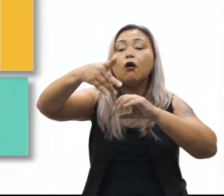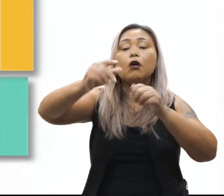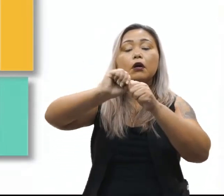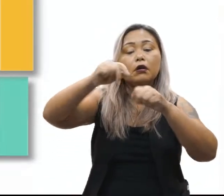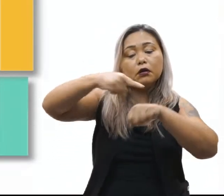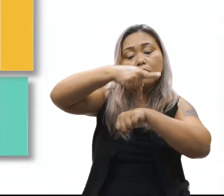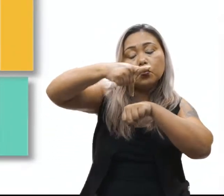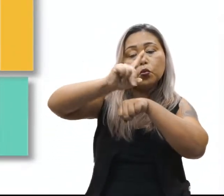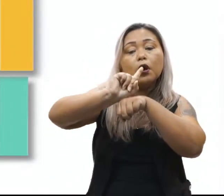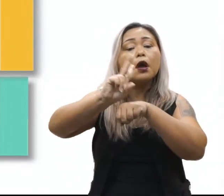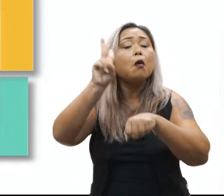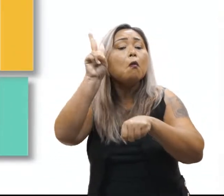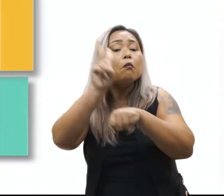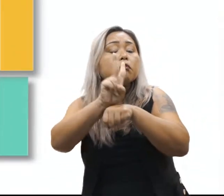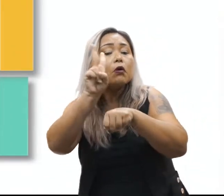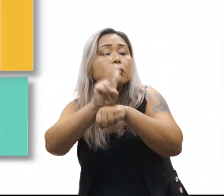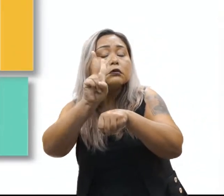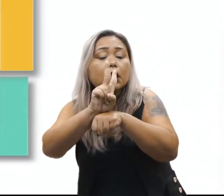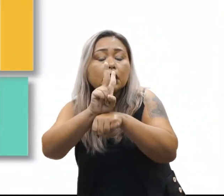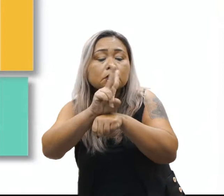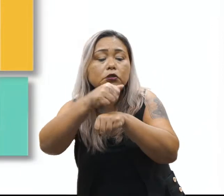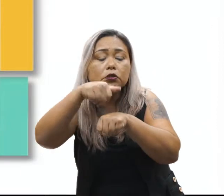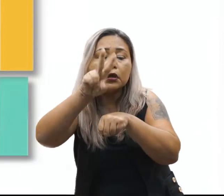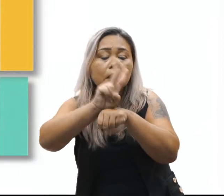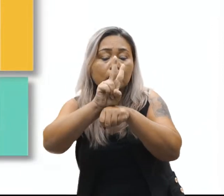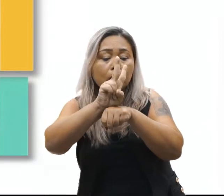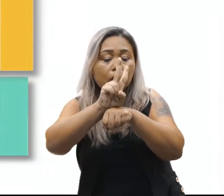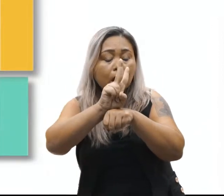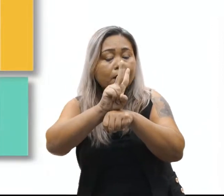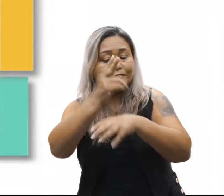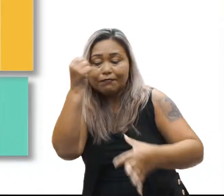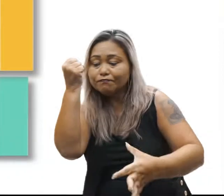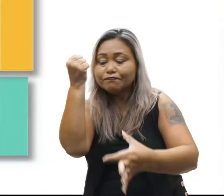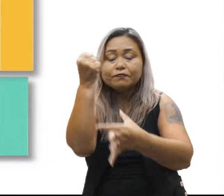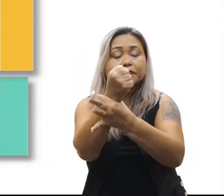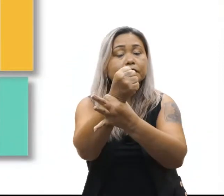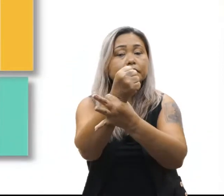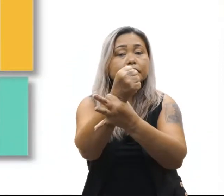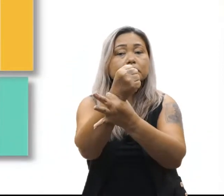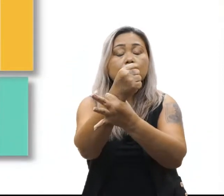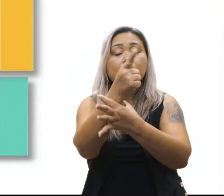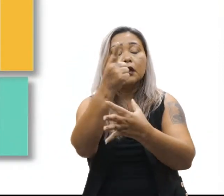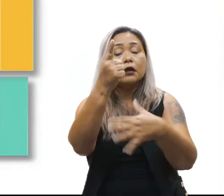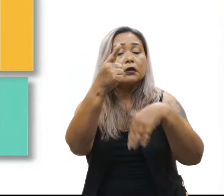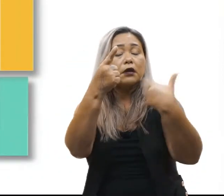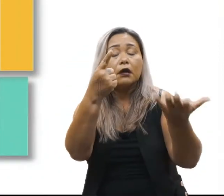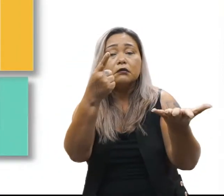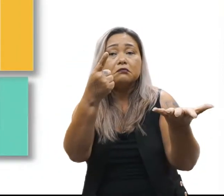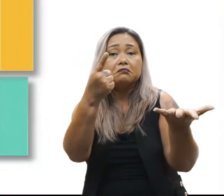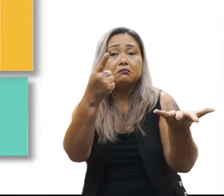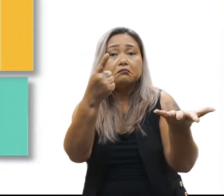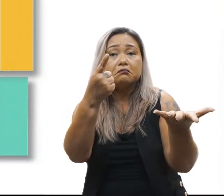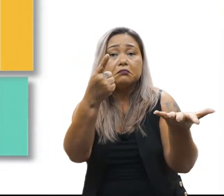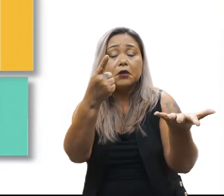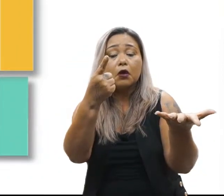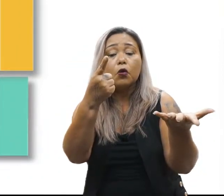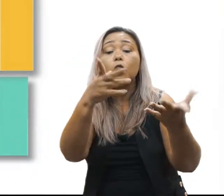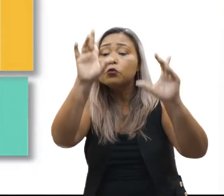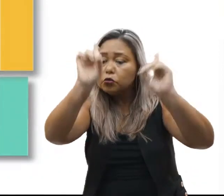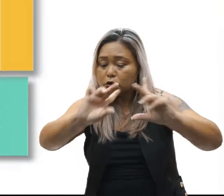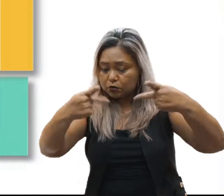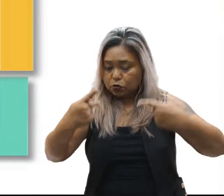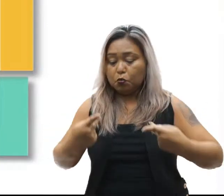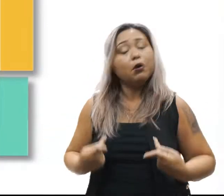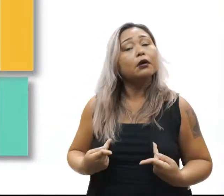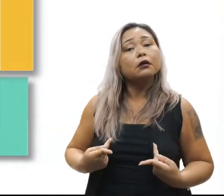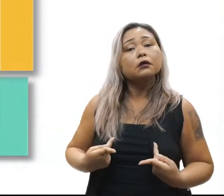que buscam proteger, né? Assegurar que não seja, que os direitos humanos não seja